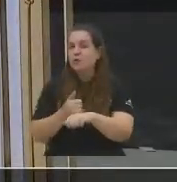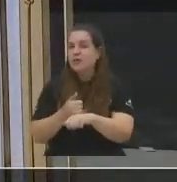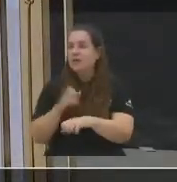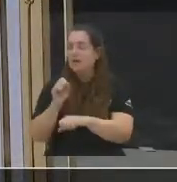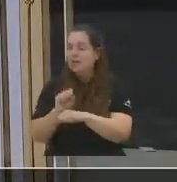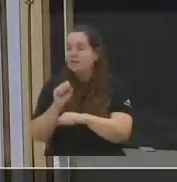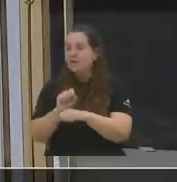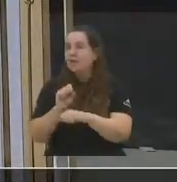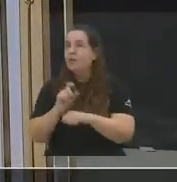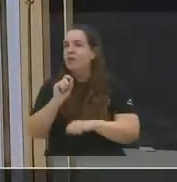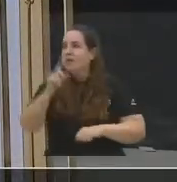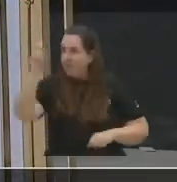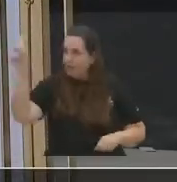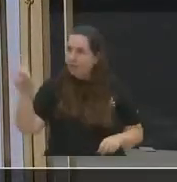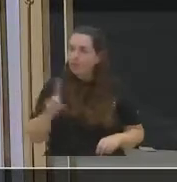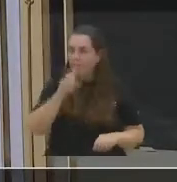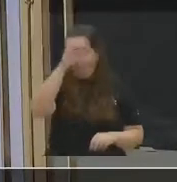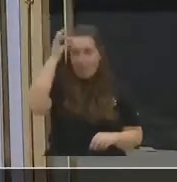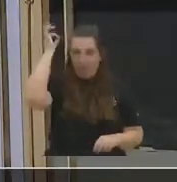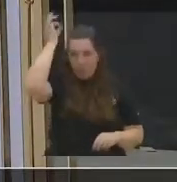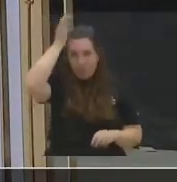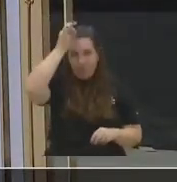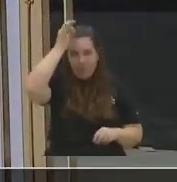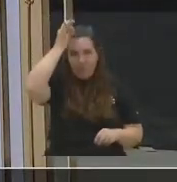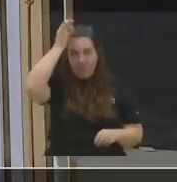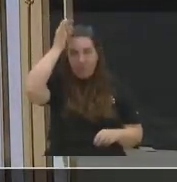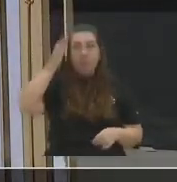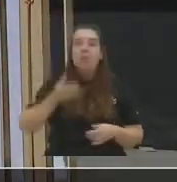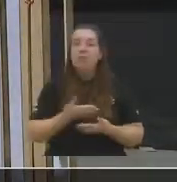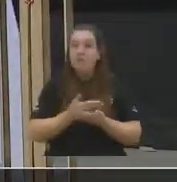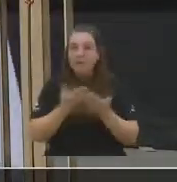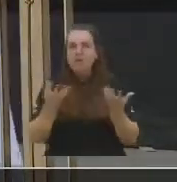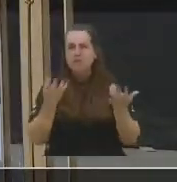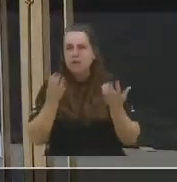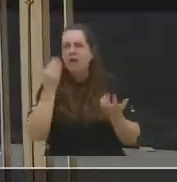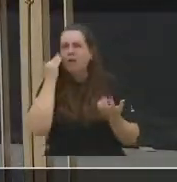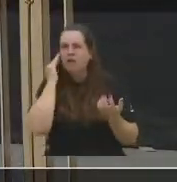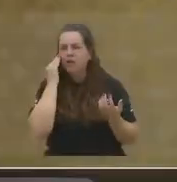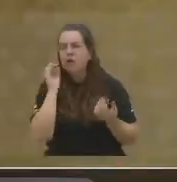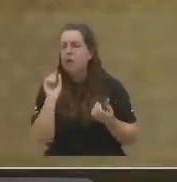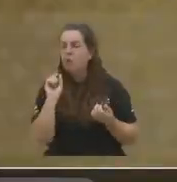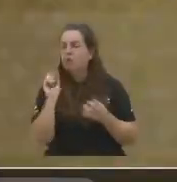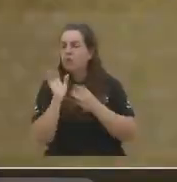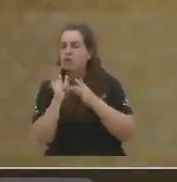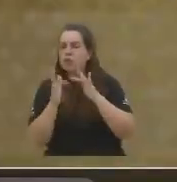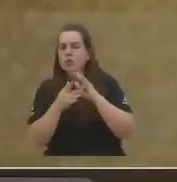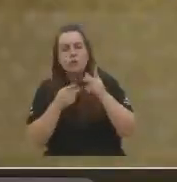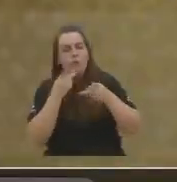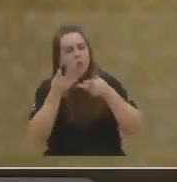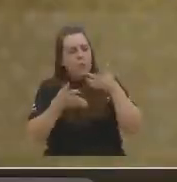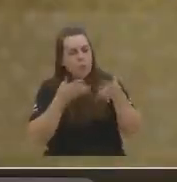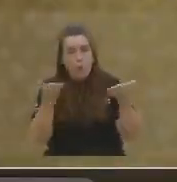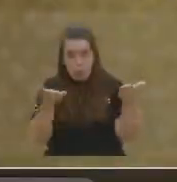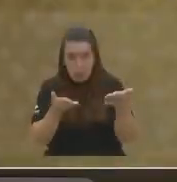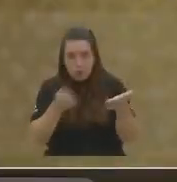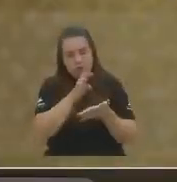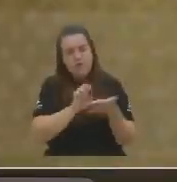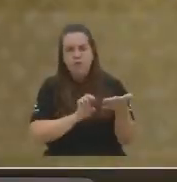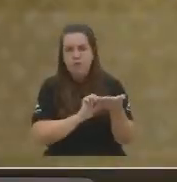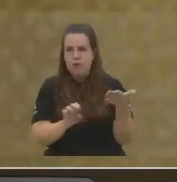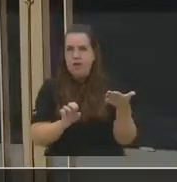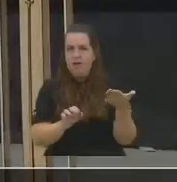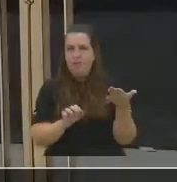vinda do Espírito Santo. Se você quer entender o que Jesus disse neste trecho do Evangelho de